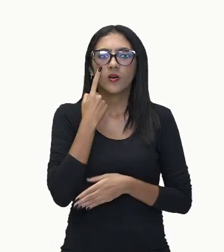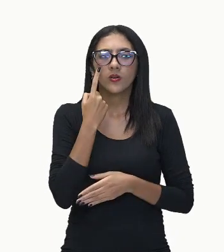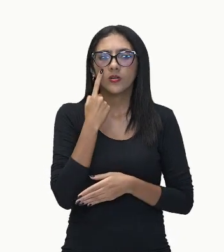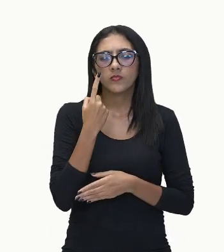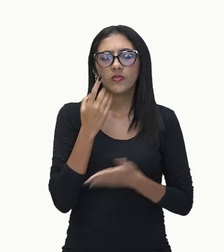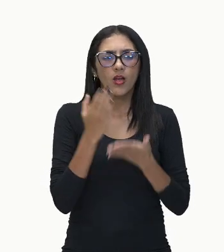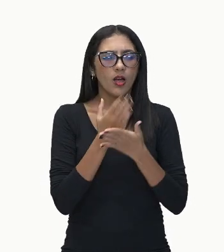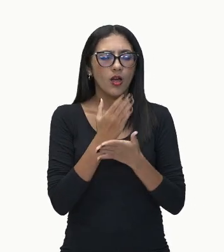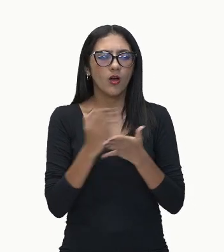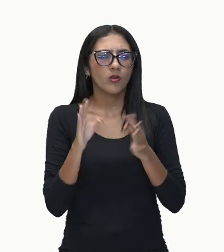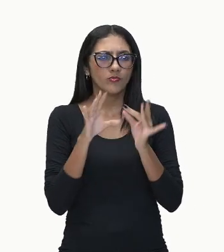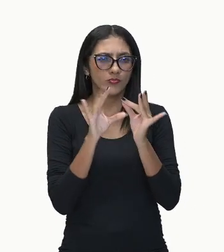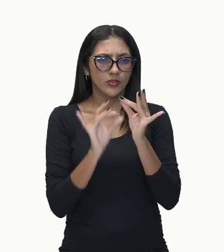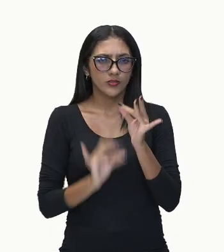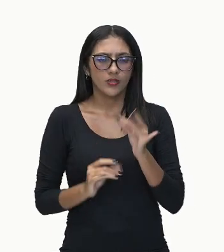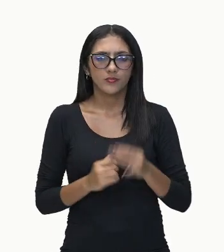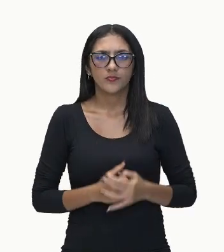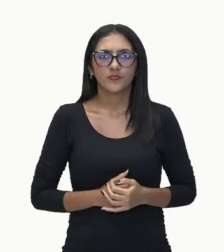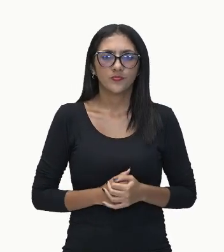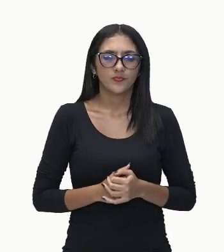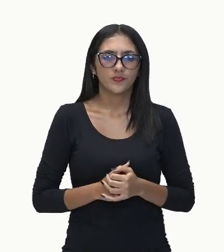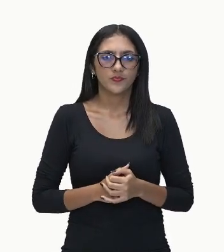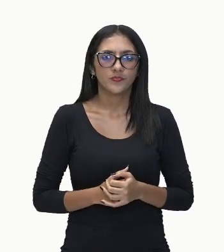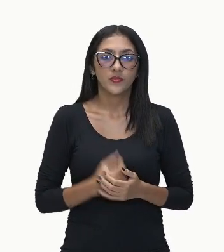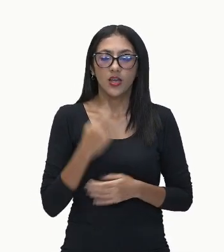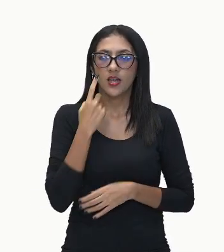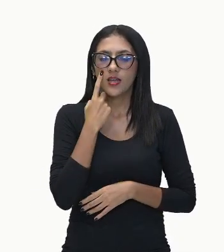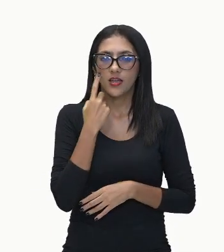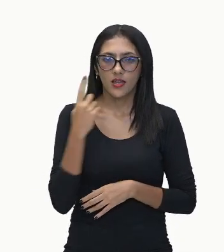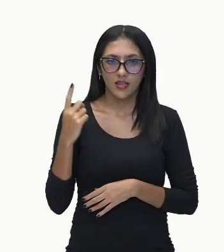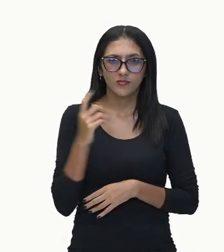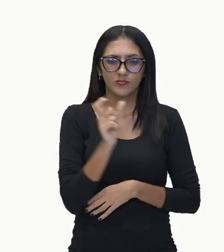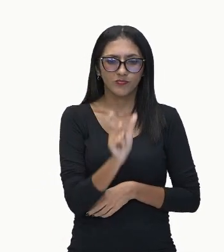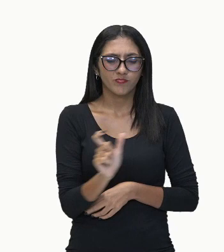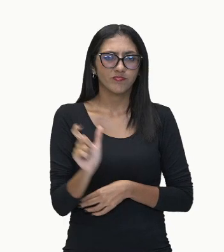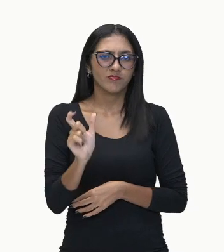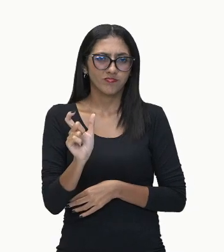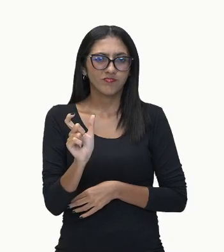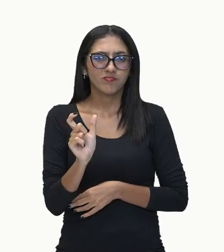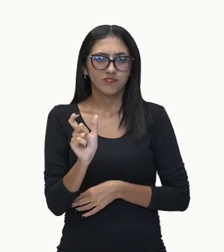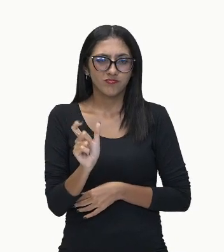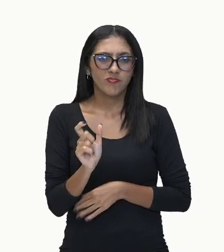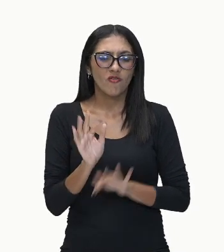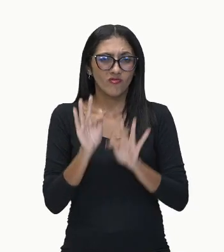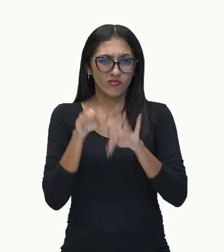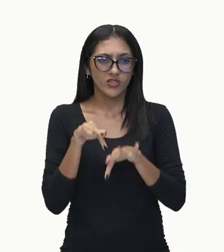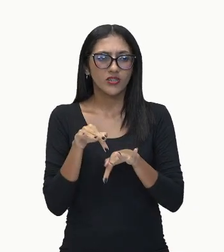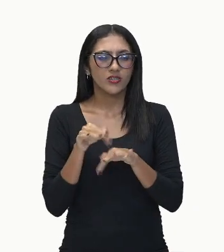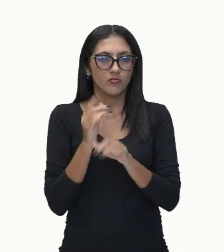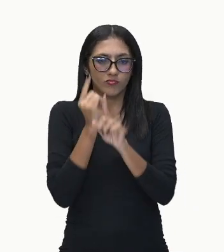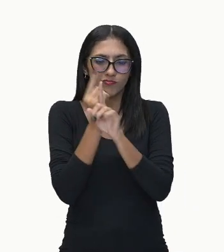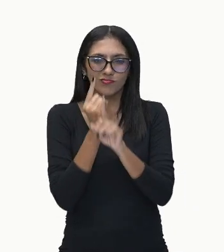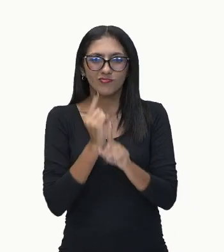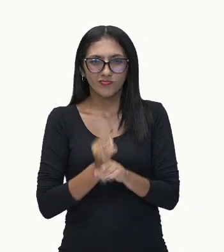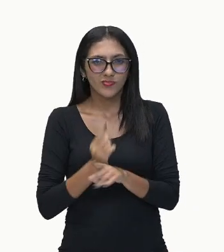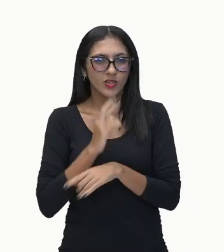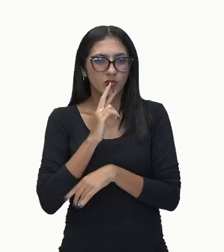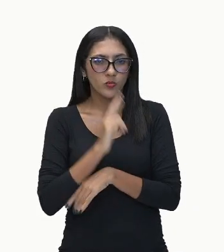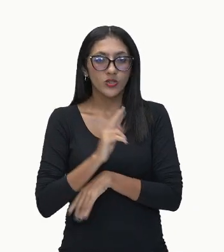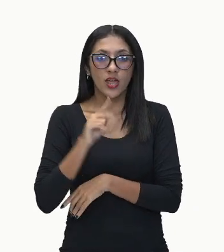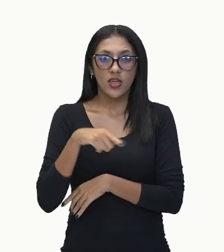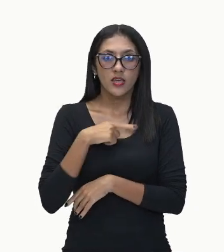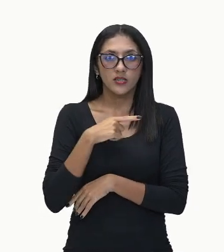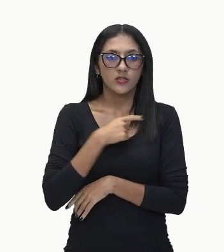que esse termo aqui ó que é o termo constante que nós descobrimos ele na